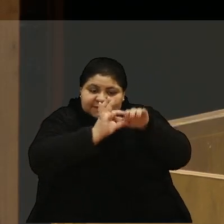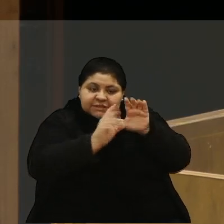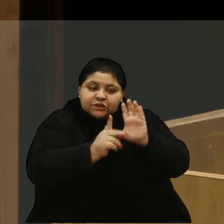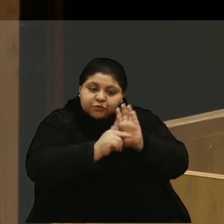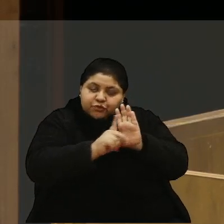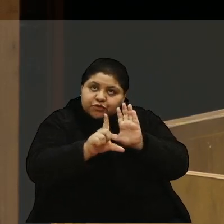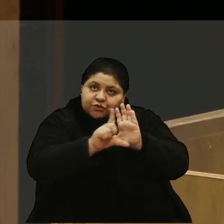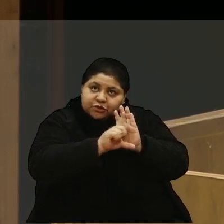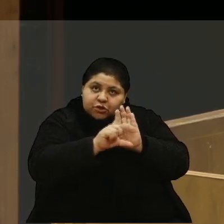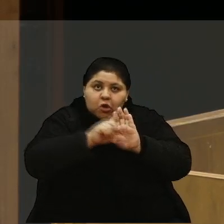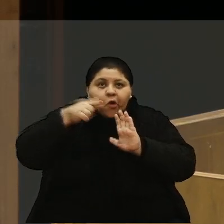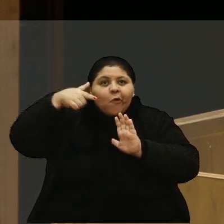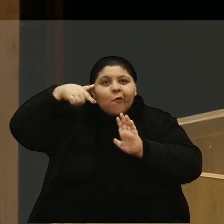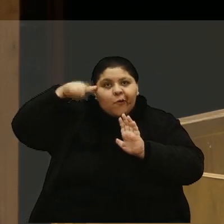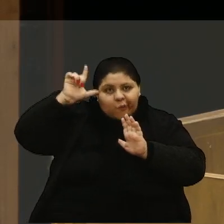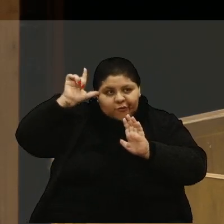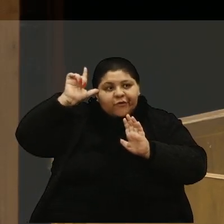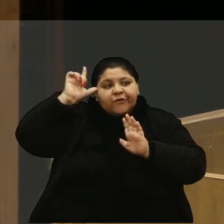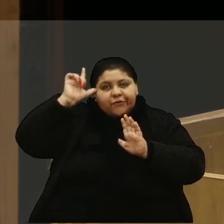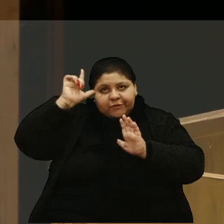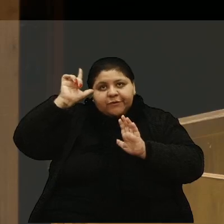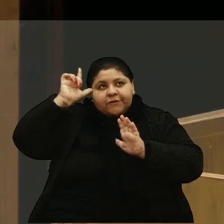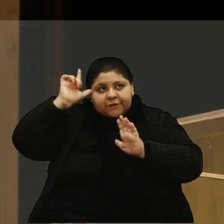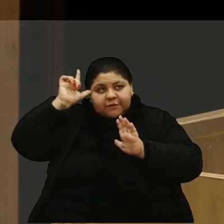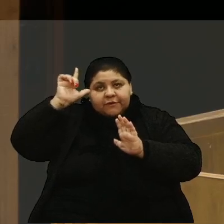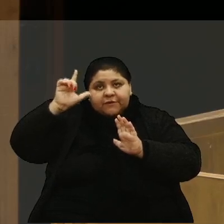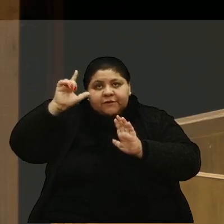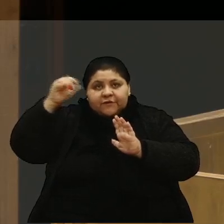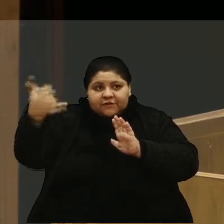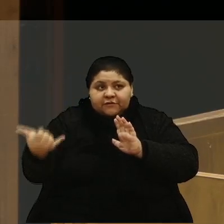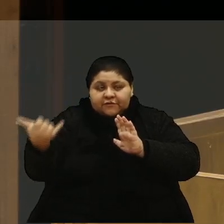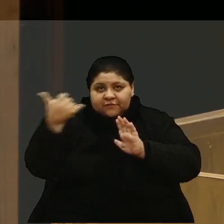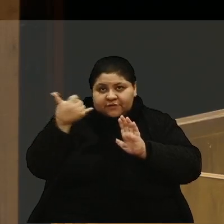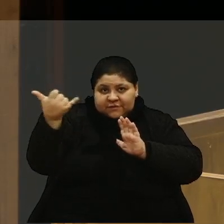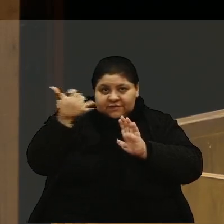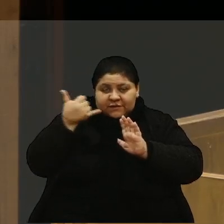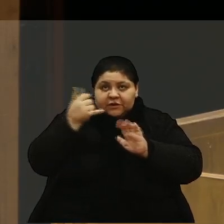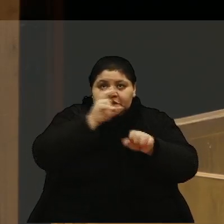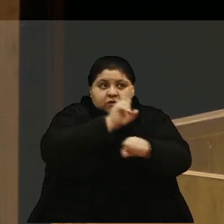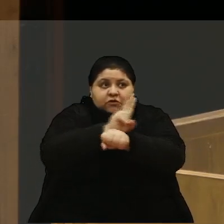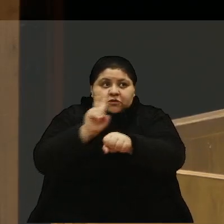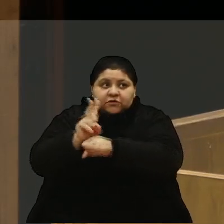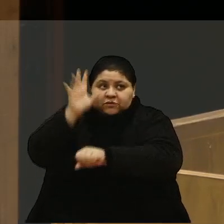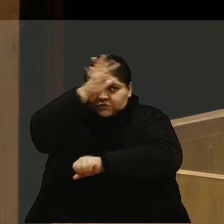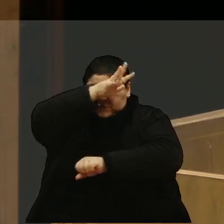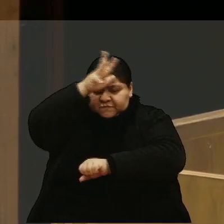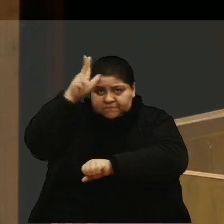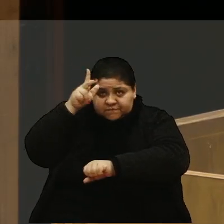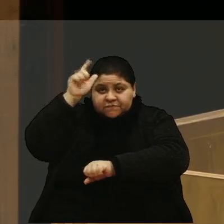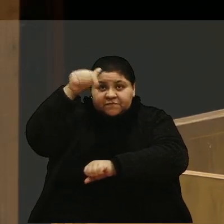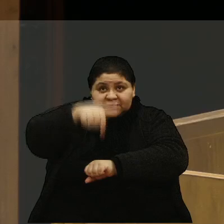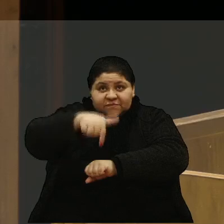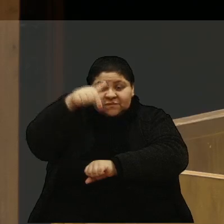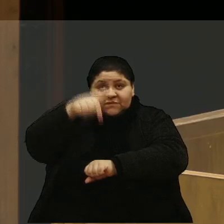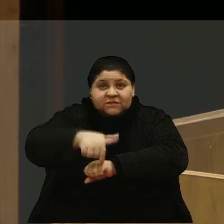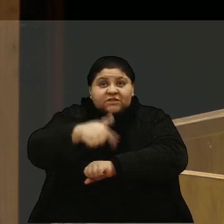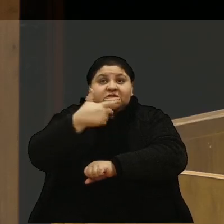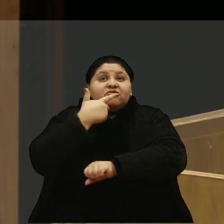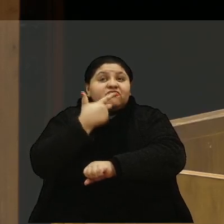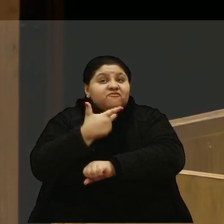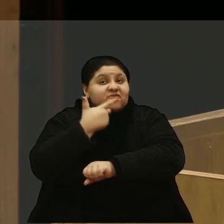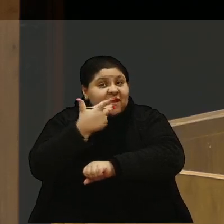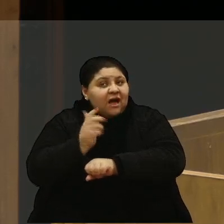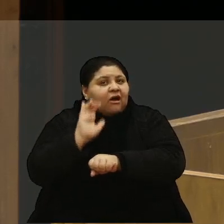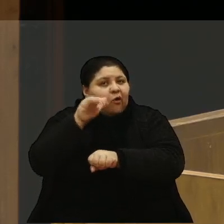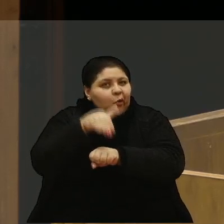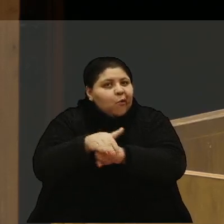lei. Ontem, no dia de ontem, até recebi algumas mensagens dos guardas municipais, e aqui eu vou fazer o meia-culpa,